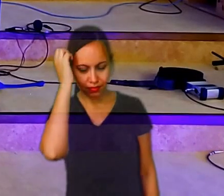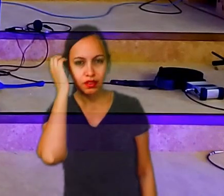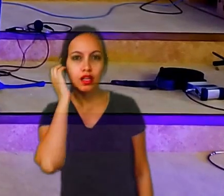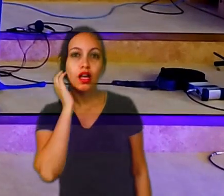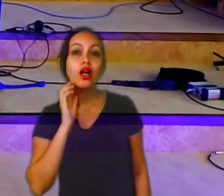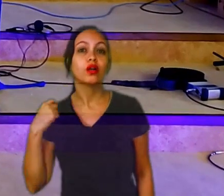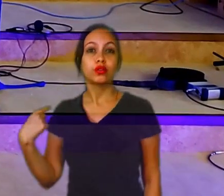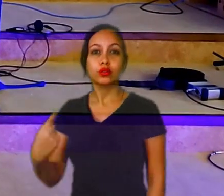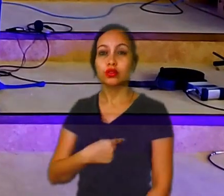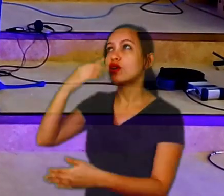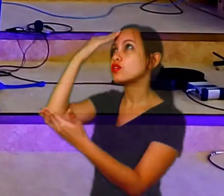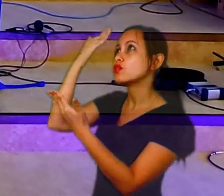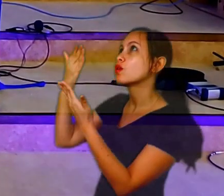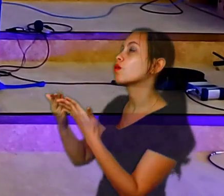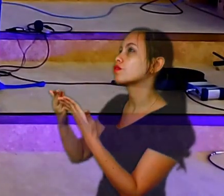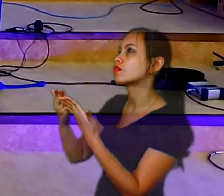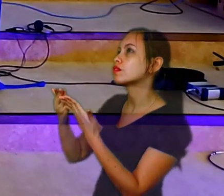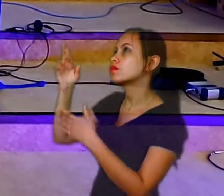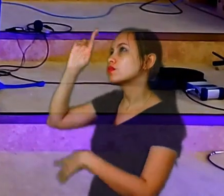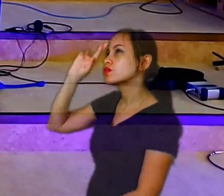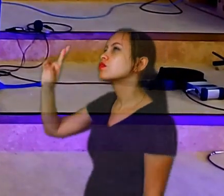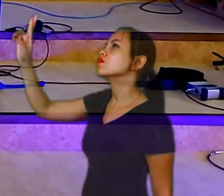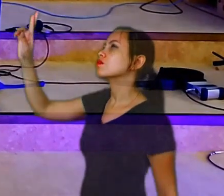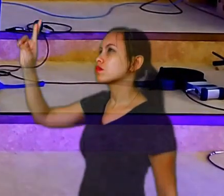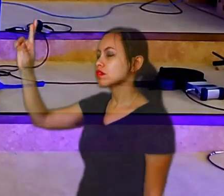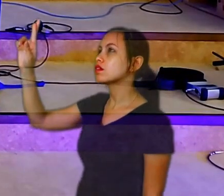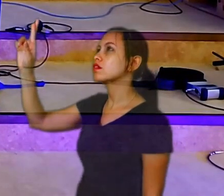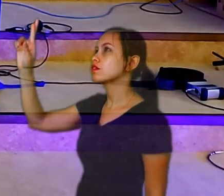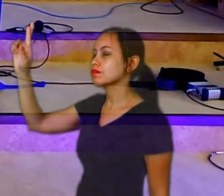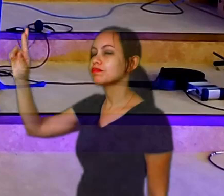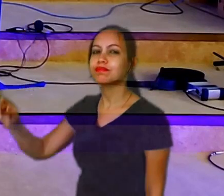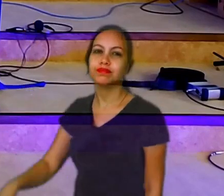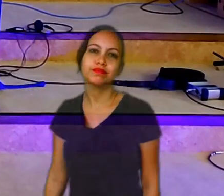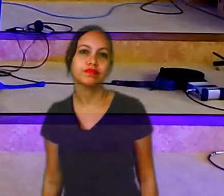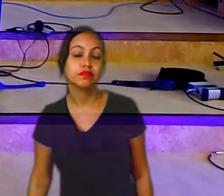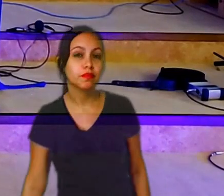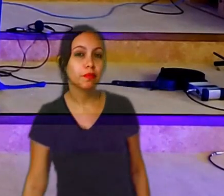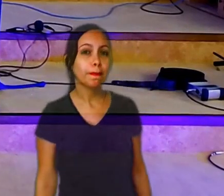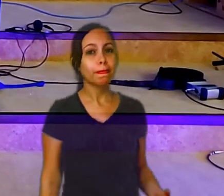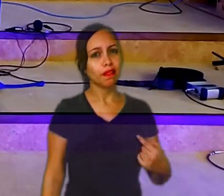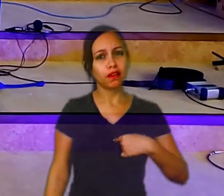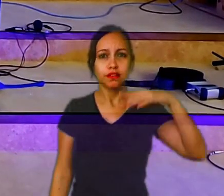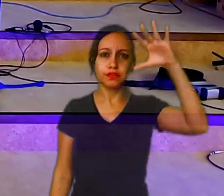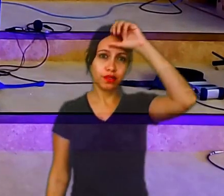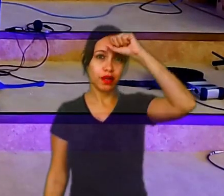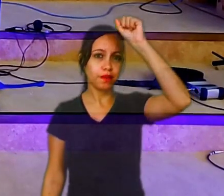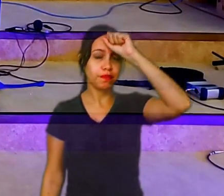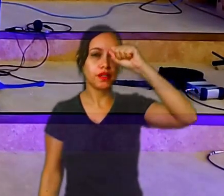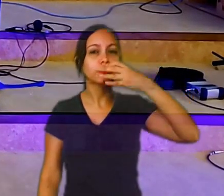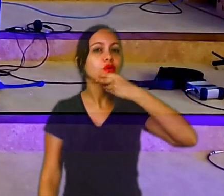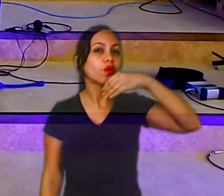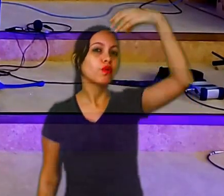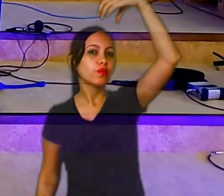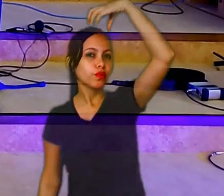Nós confiamos no Senhor. Queridos, aqui o que eu aprendo com o rei